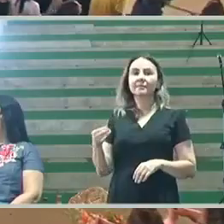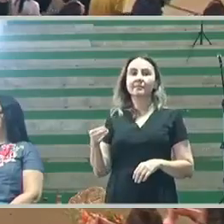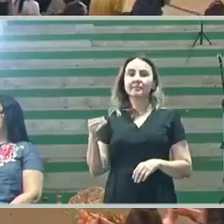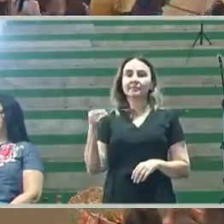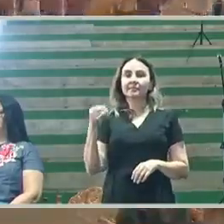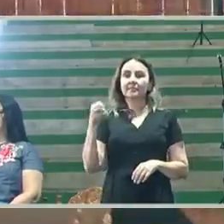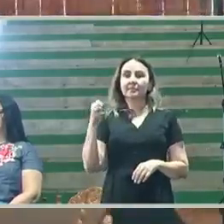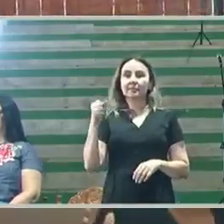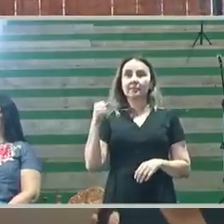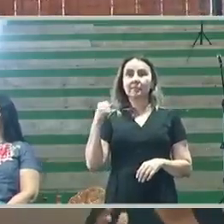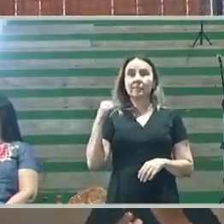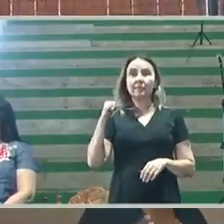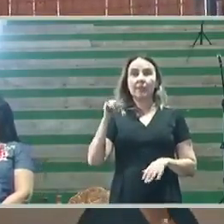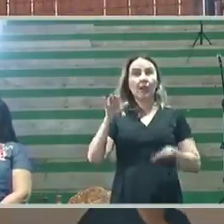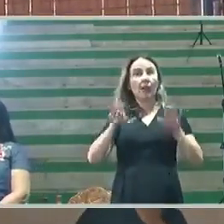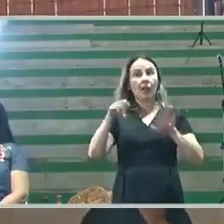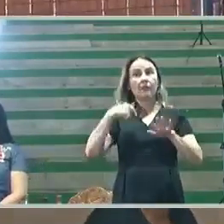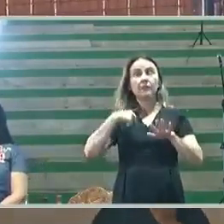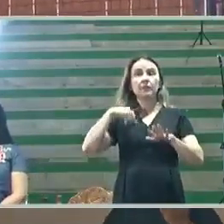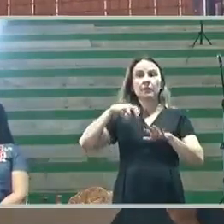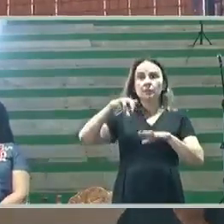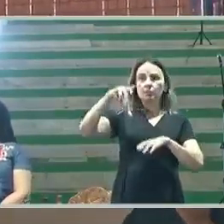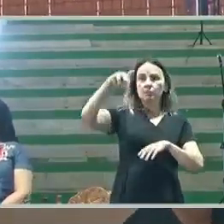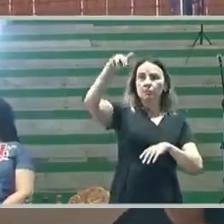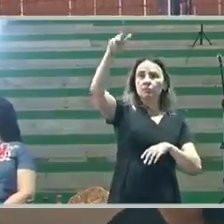Eu subo naquela arquibancada correndo.